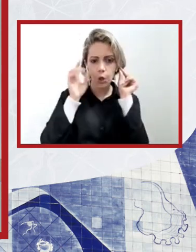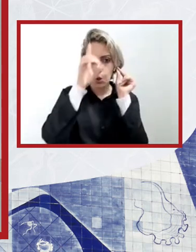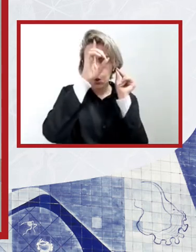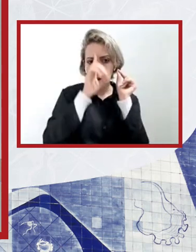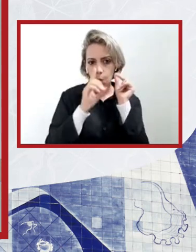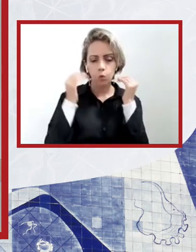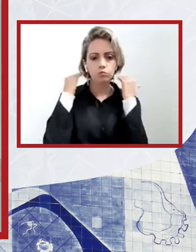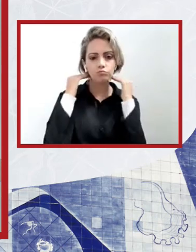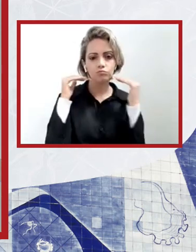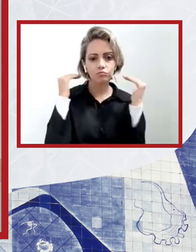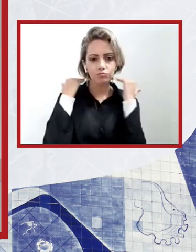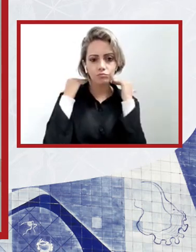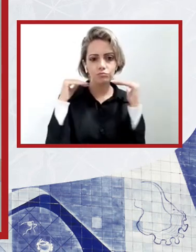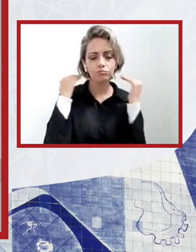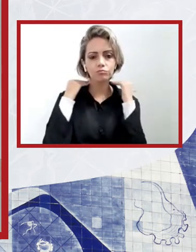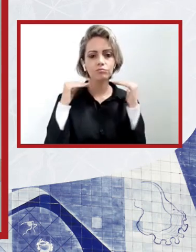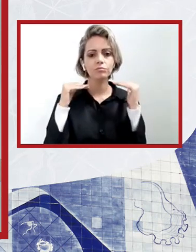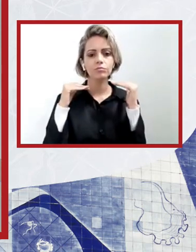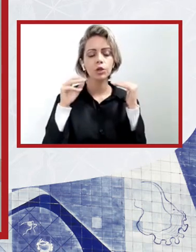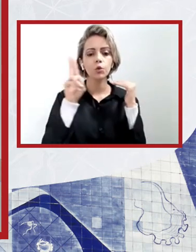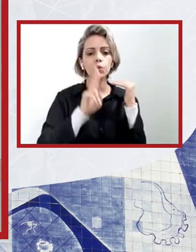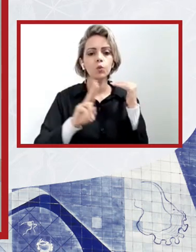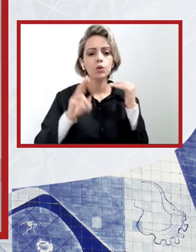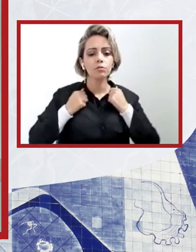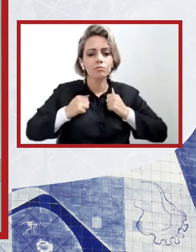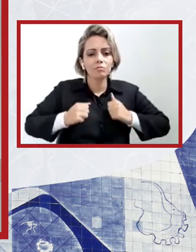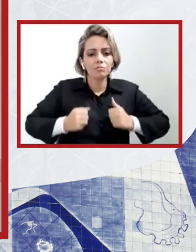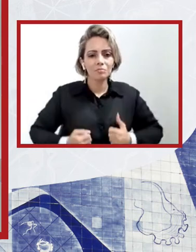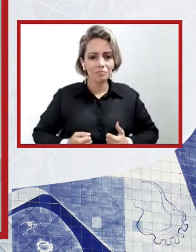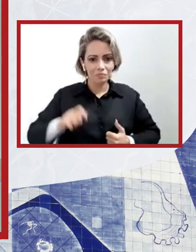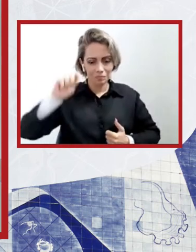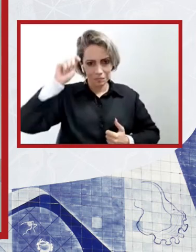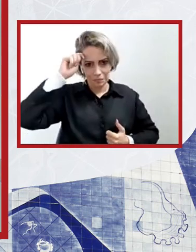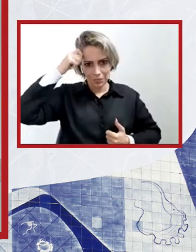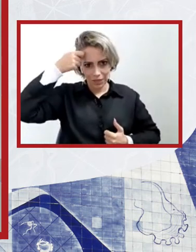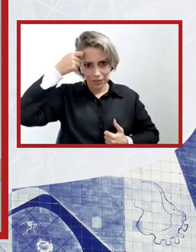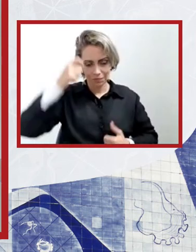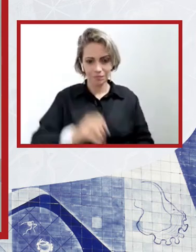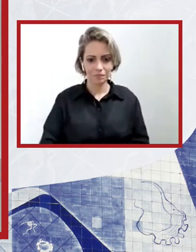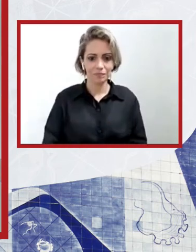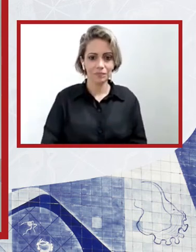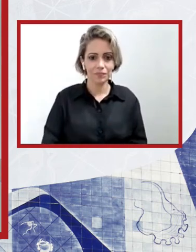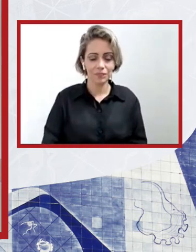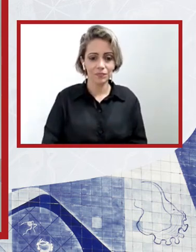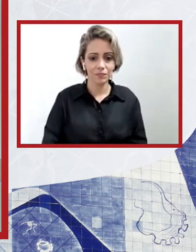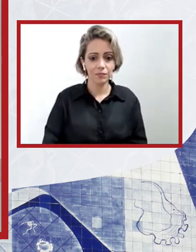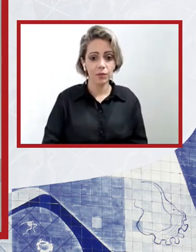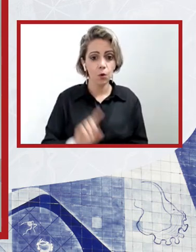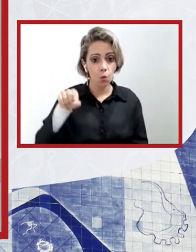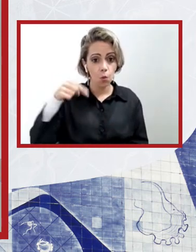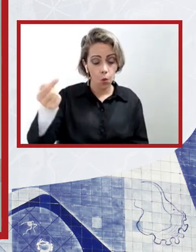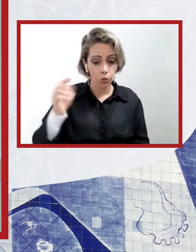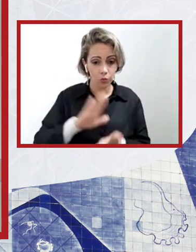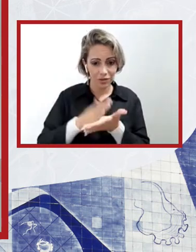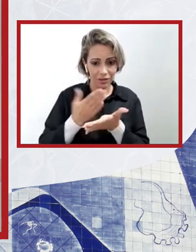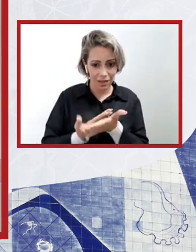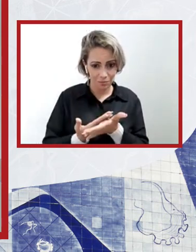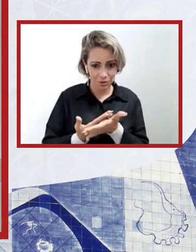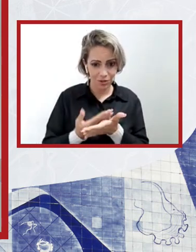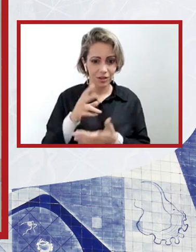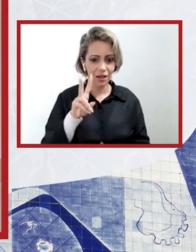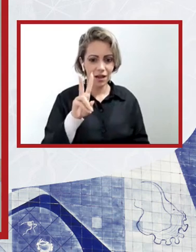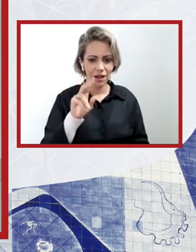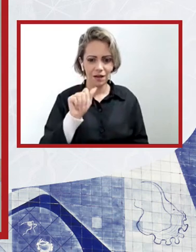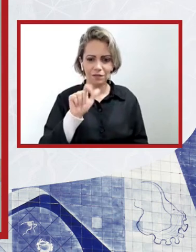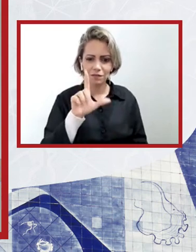dos ombros e ela veste uma blusa de manga comprida preta. O segundo intérprete é o Valdemir.